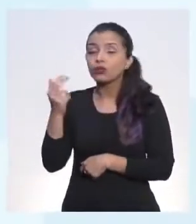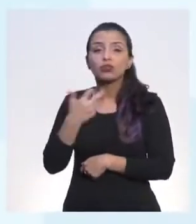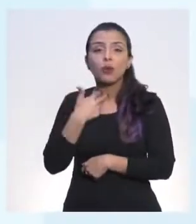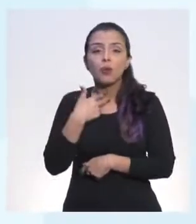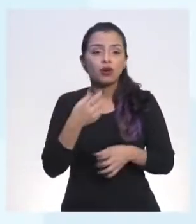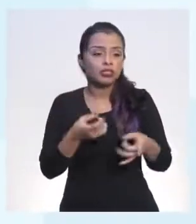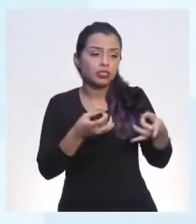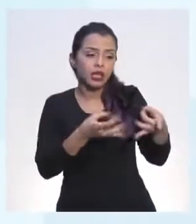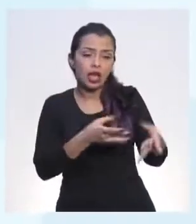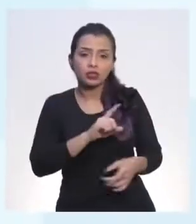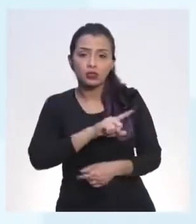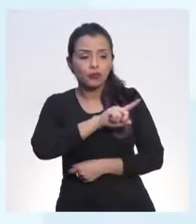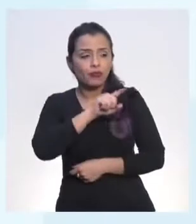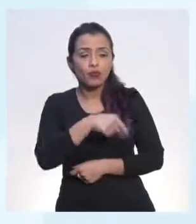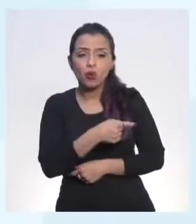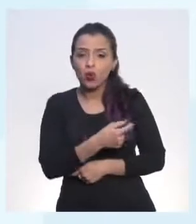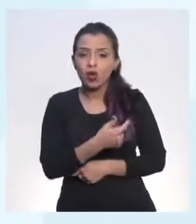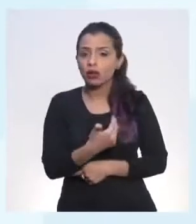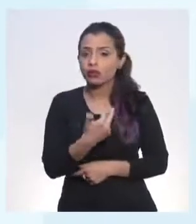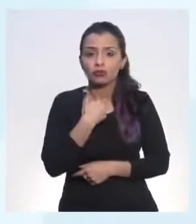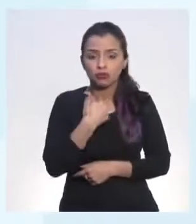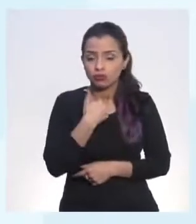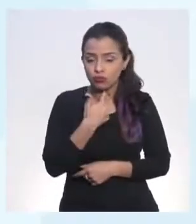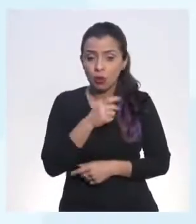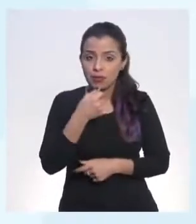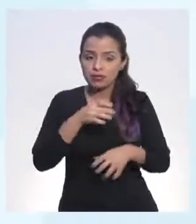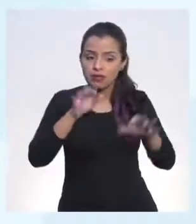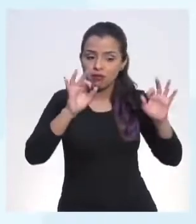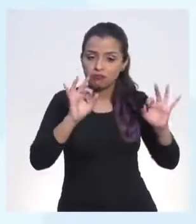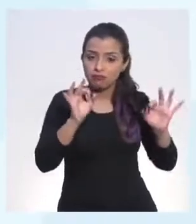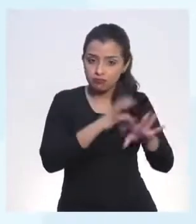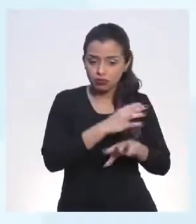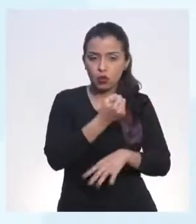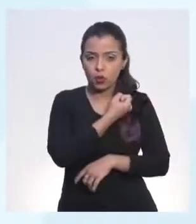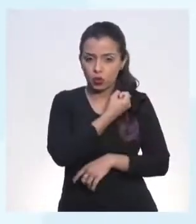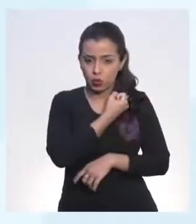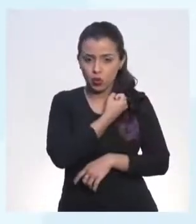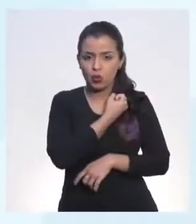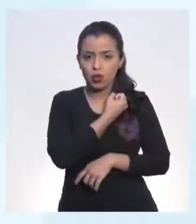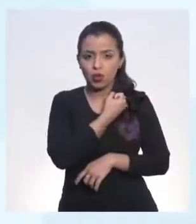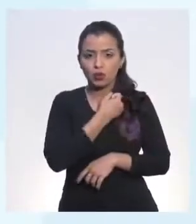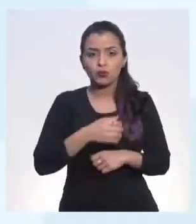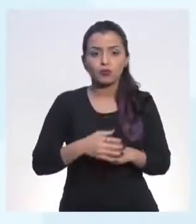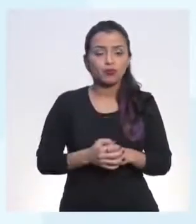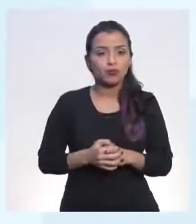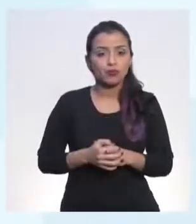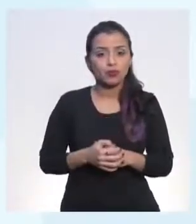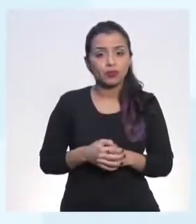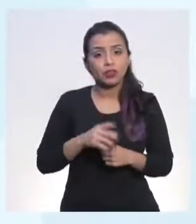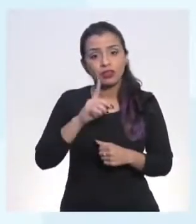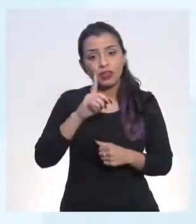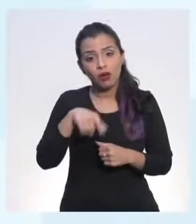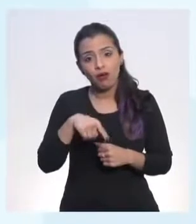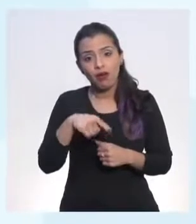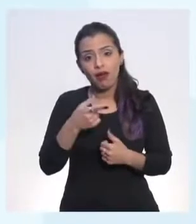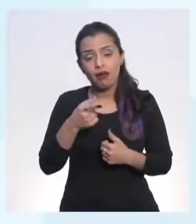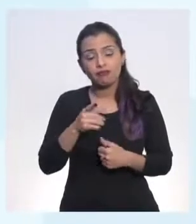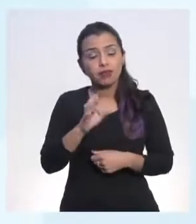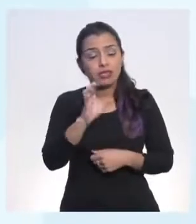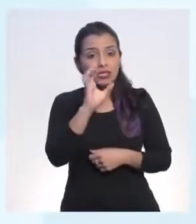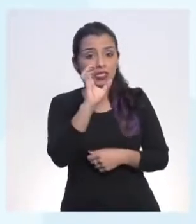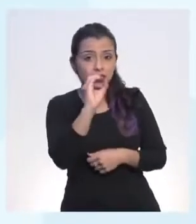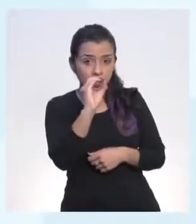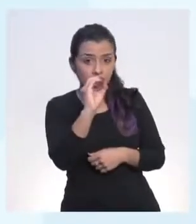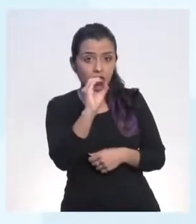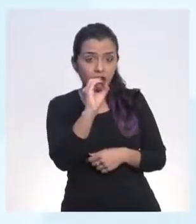pode ter vírgula, ela tem que ser de forma exata, né? Tem que dar exato, digamos assim. Ou seja, resto zero, pode dizer que